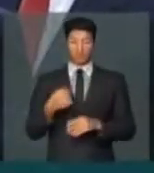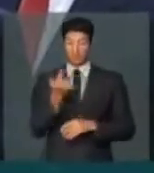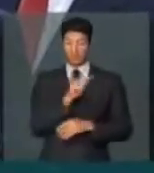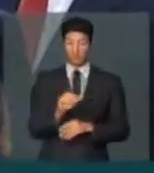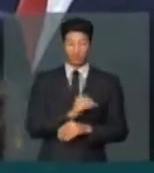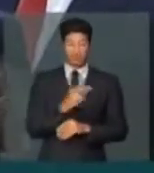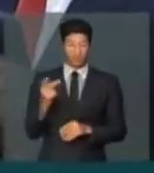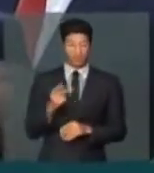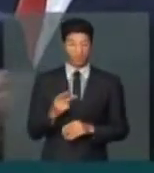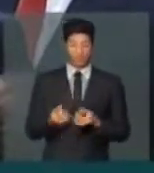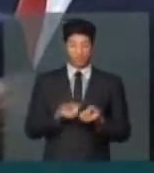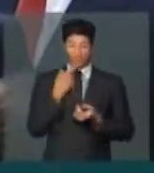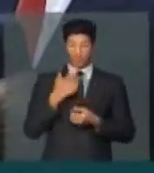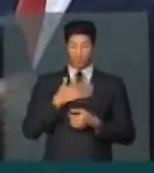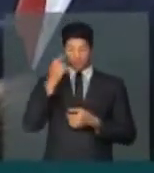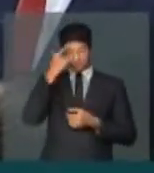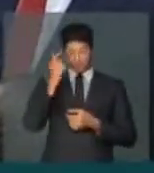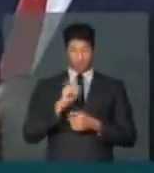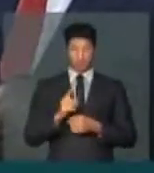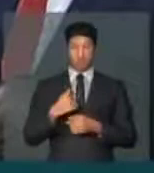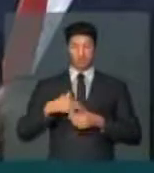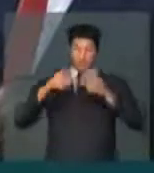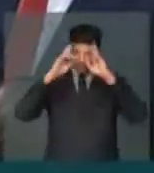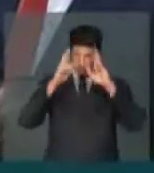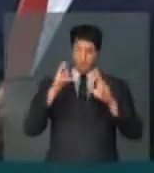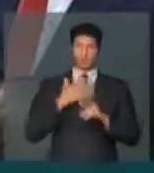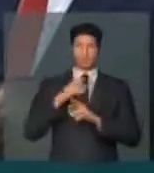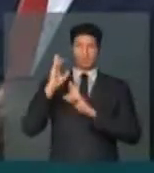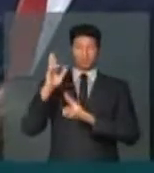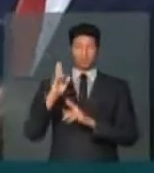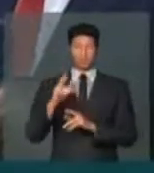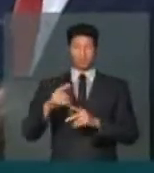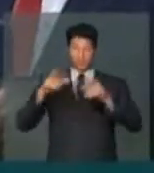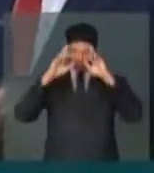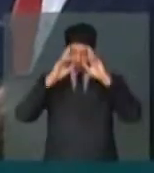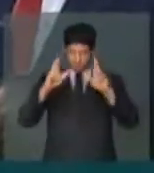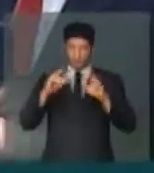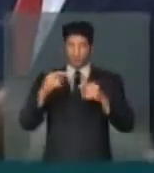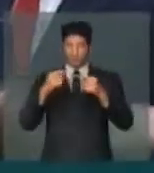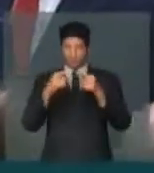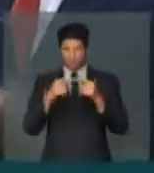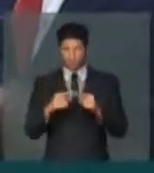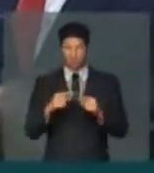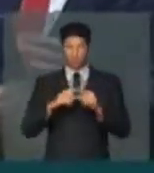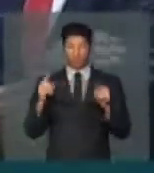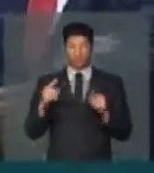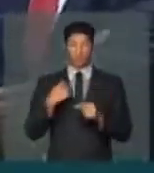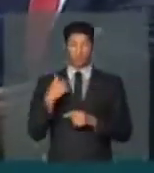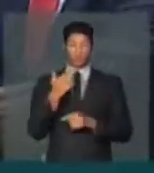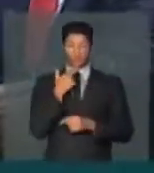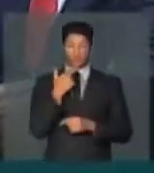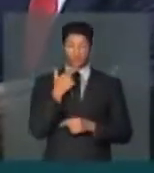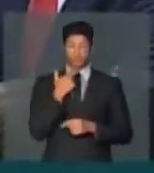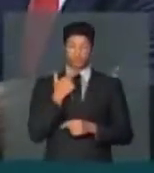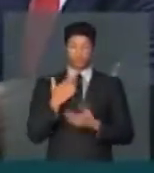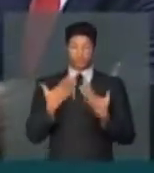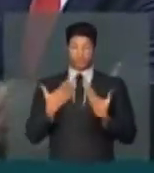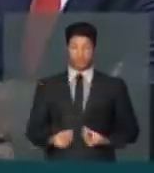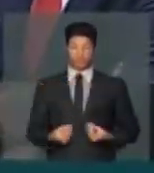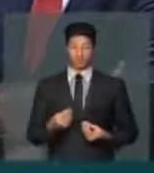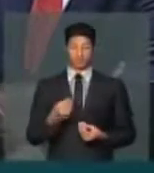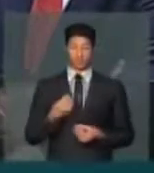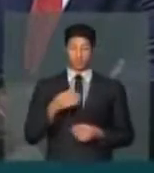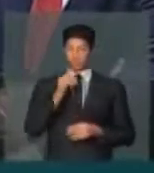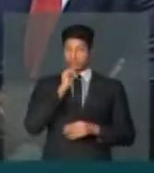tive a oportunidade de expressar o meu pensamento. Respeito o meu líder, respeito os acordos, mas não posso abrir mão